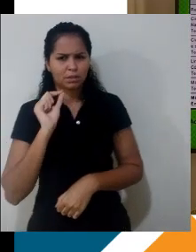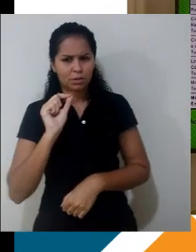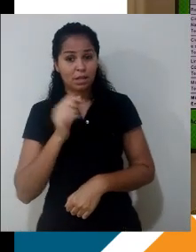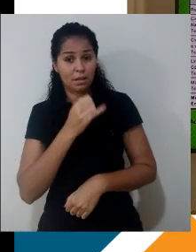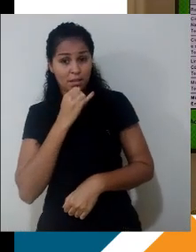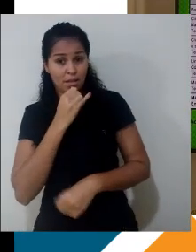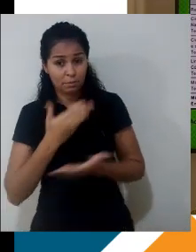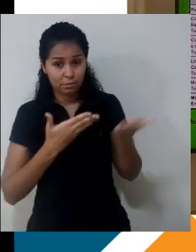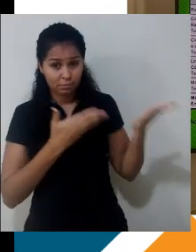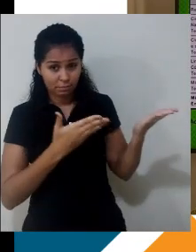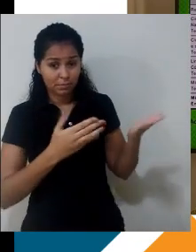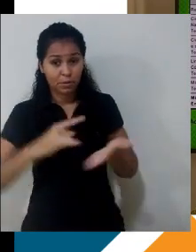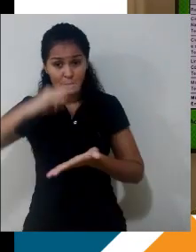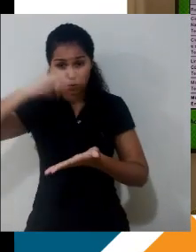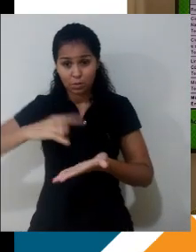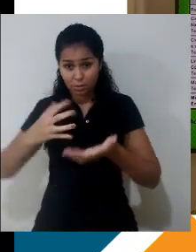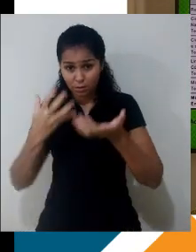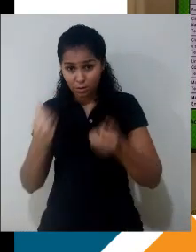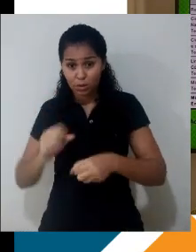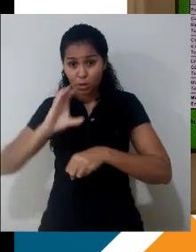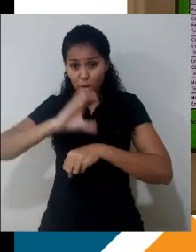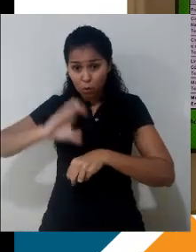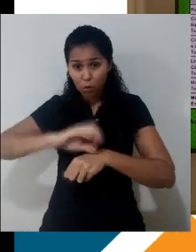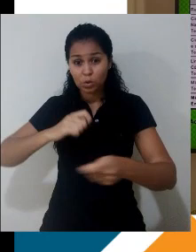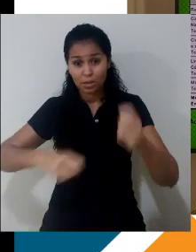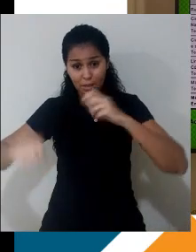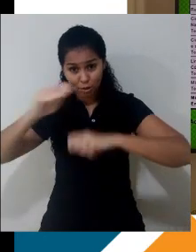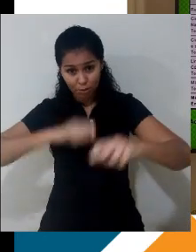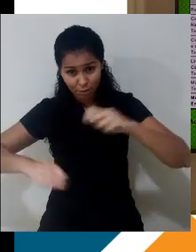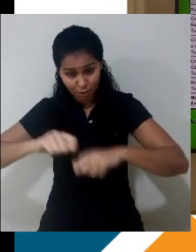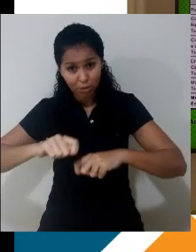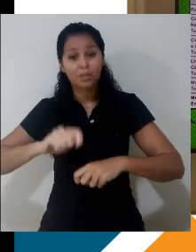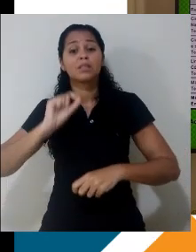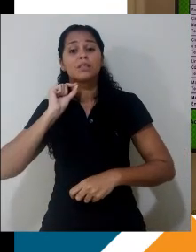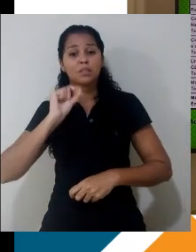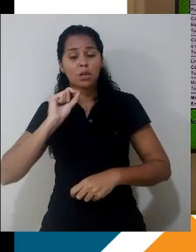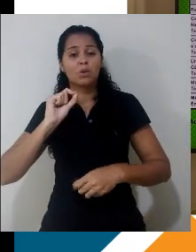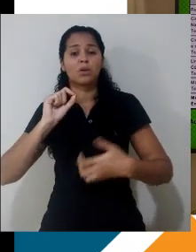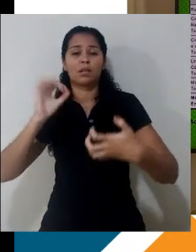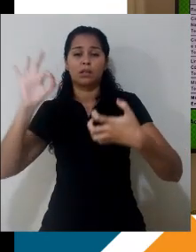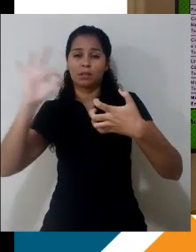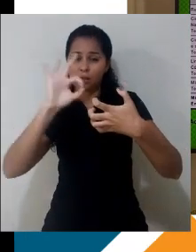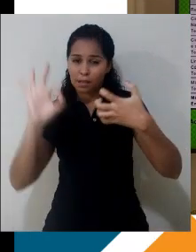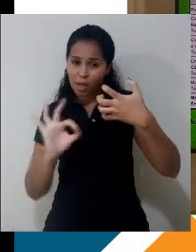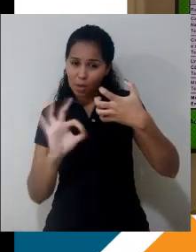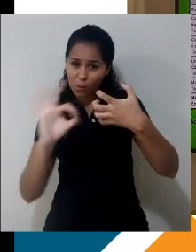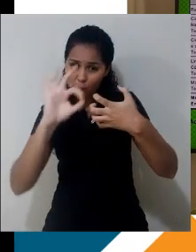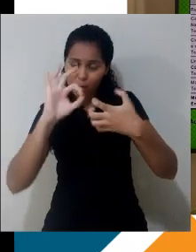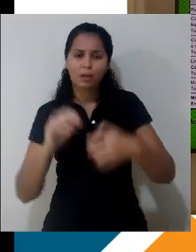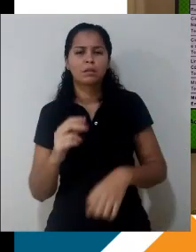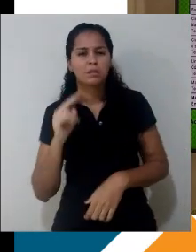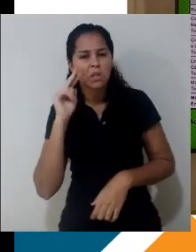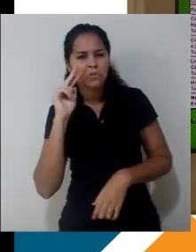vocês. Esse é o termo de adesão do curso de administração da Universidade Rural aqui do estado do Rio de Janeiro. Como vocês podem ver na